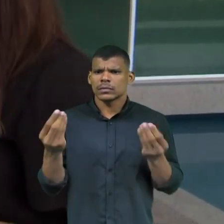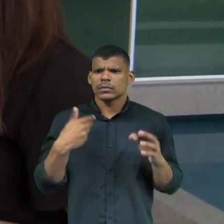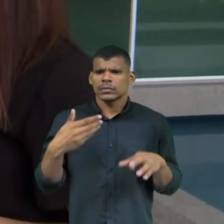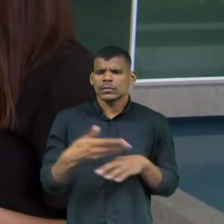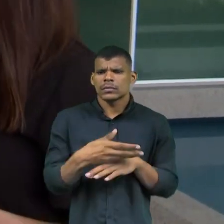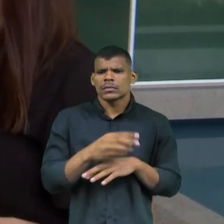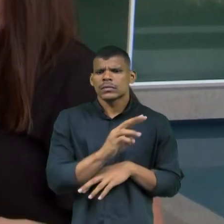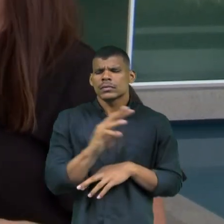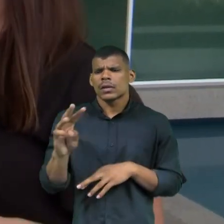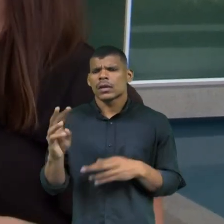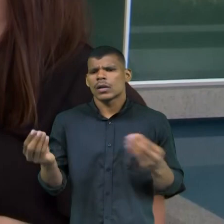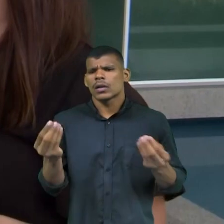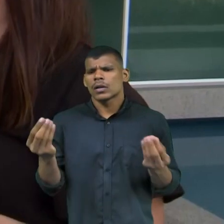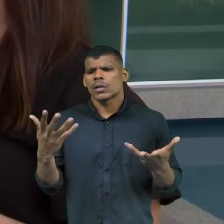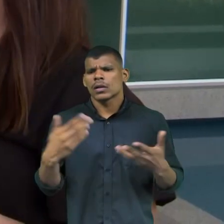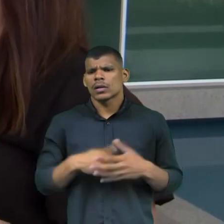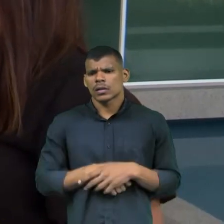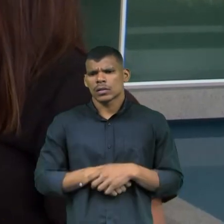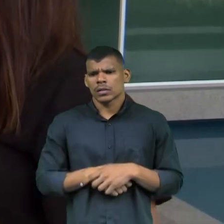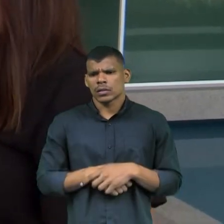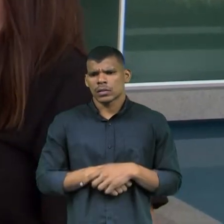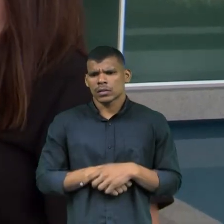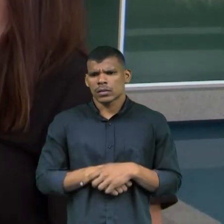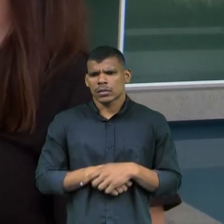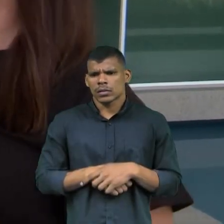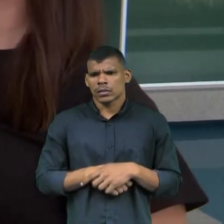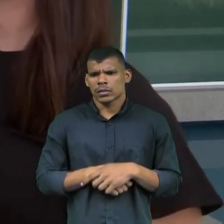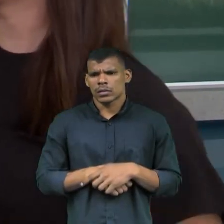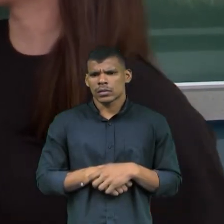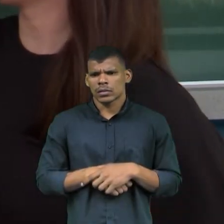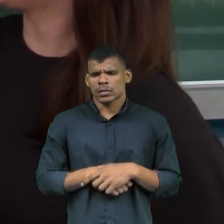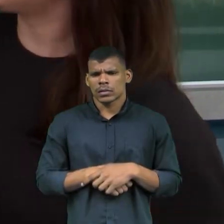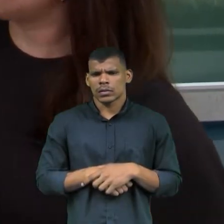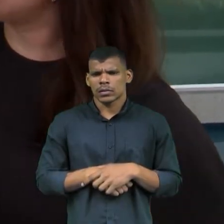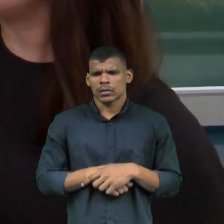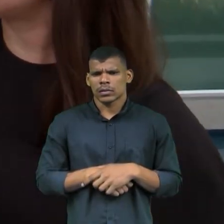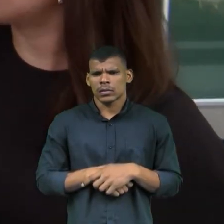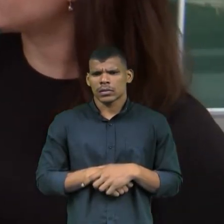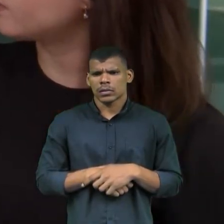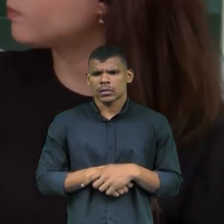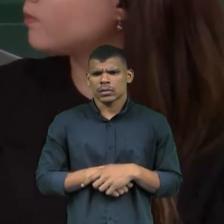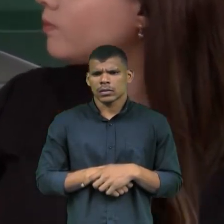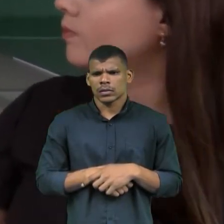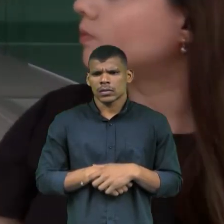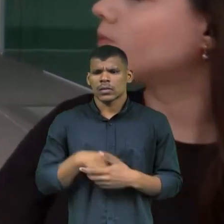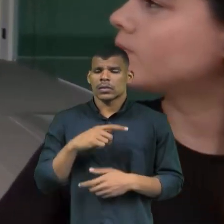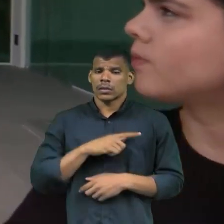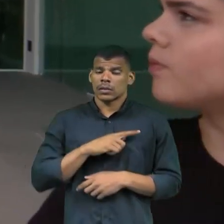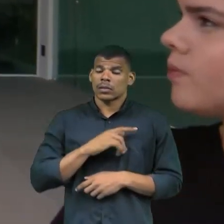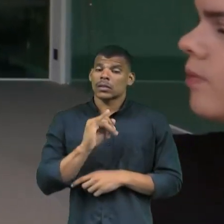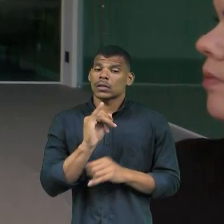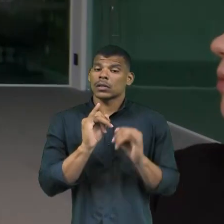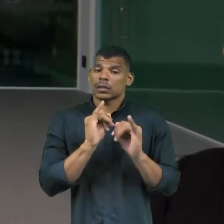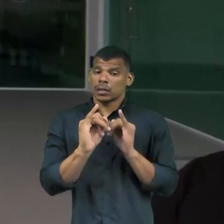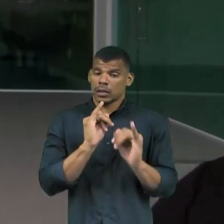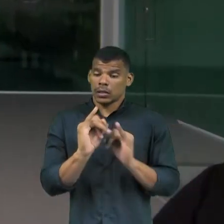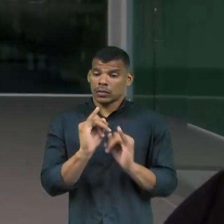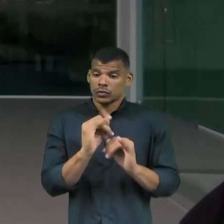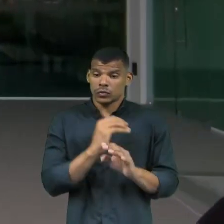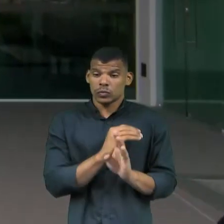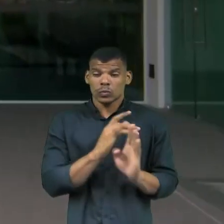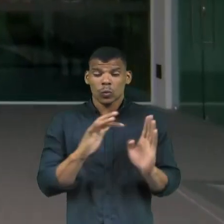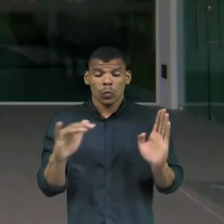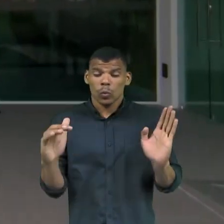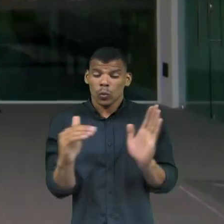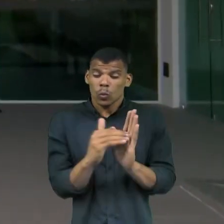o site que o eleitor deve procurar para tirar algumas dúvidas? Pronto, a gente tem disponível na internet todos os serviços que são feitos, que